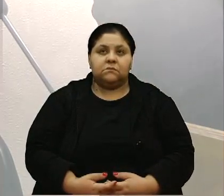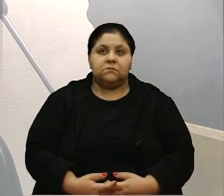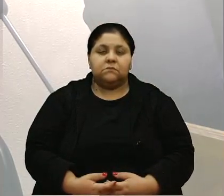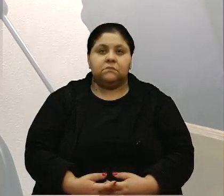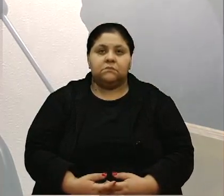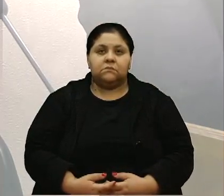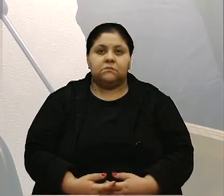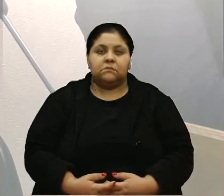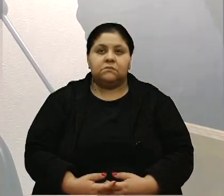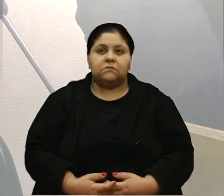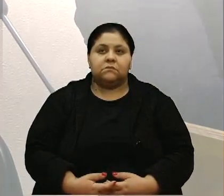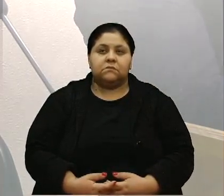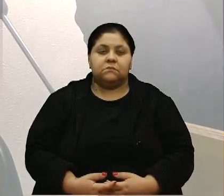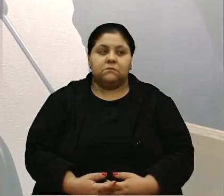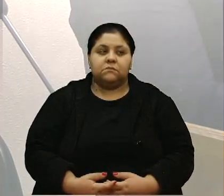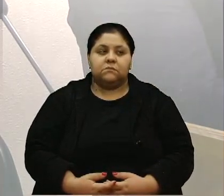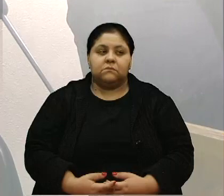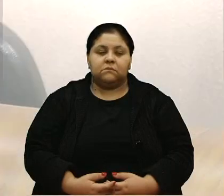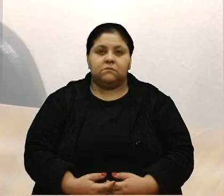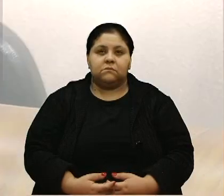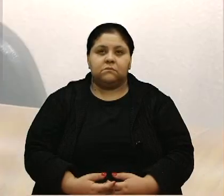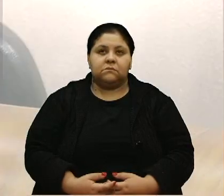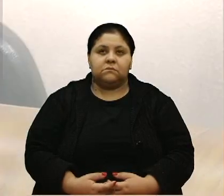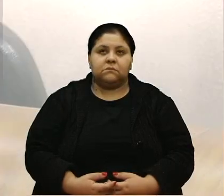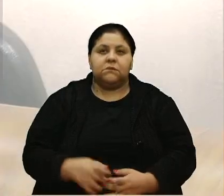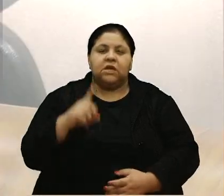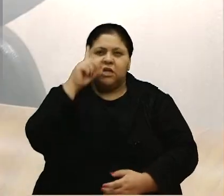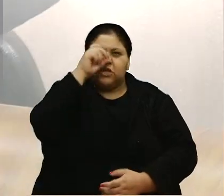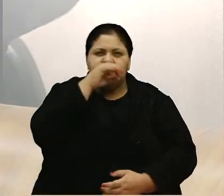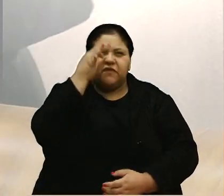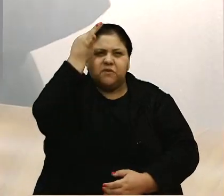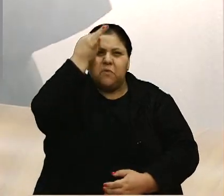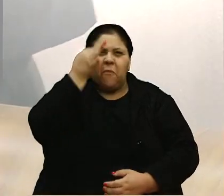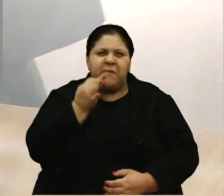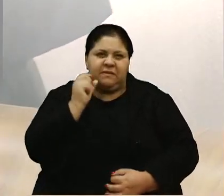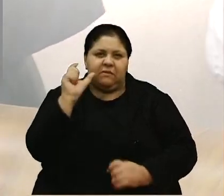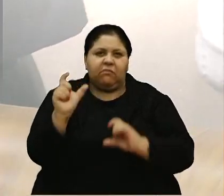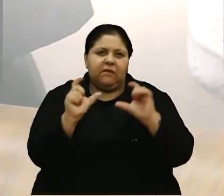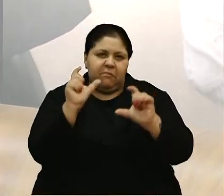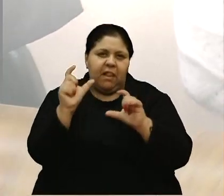luz que veio de Aruanda,